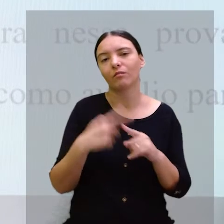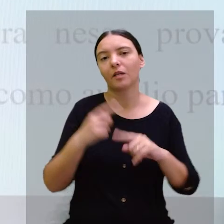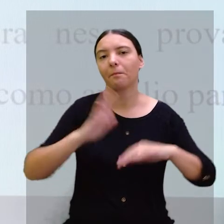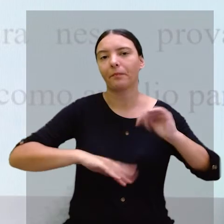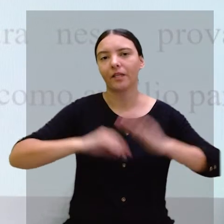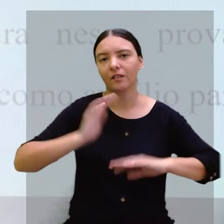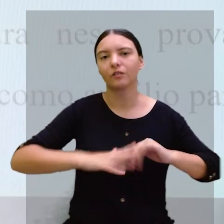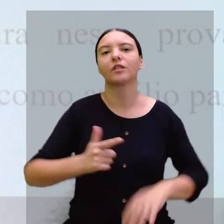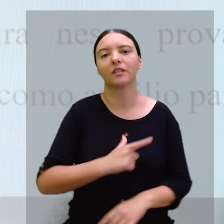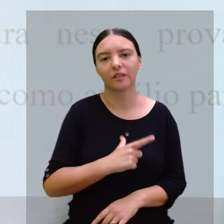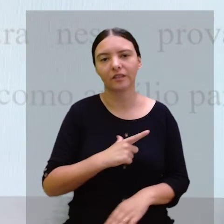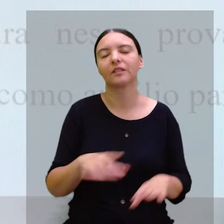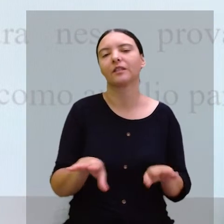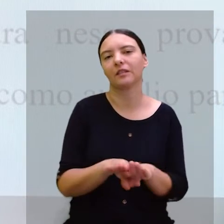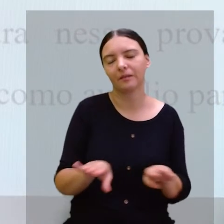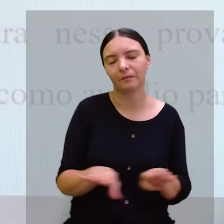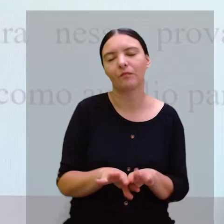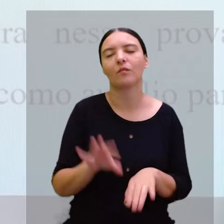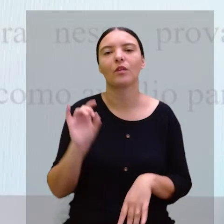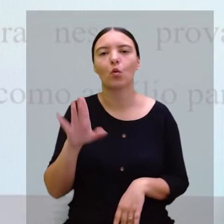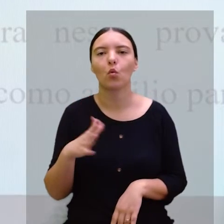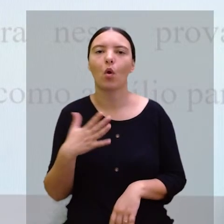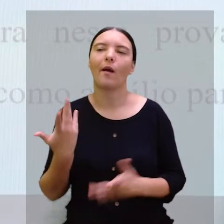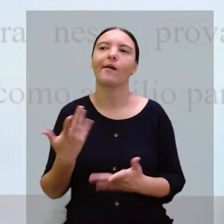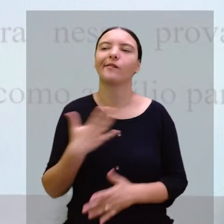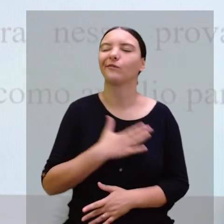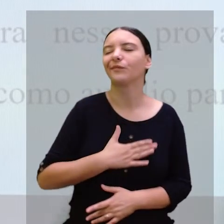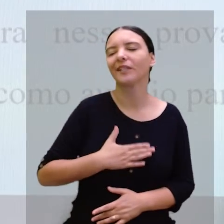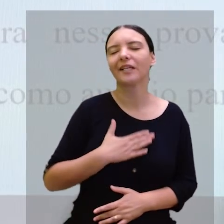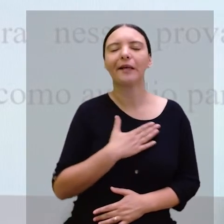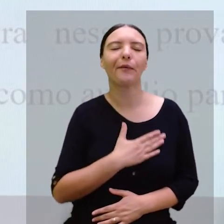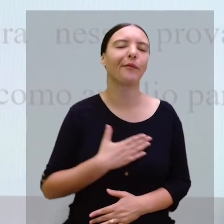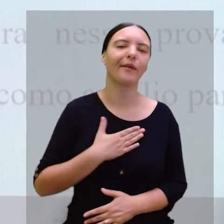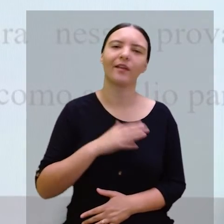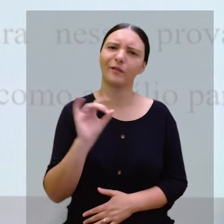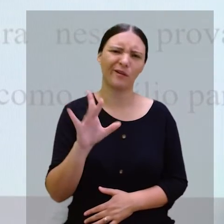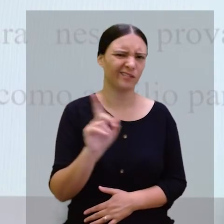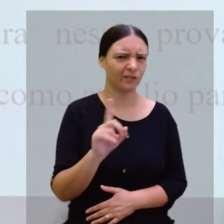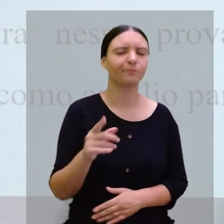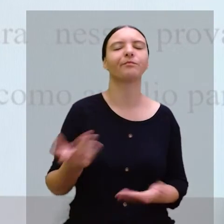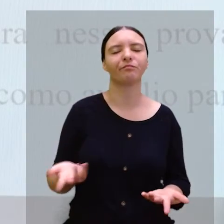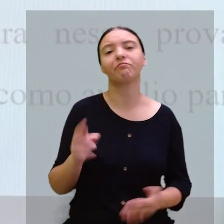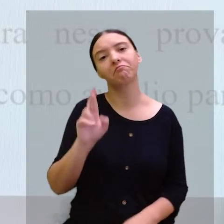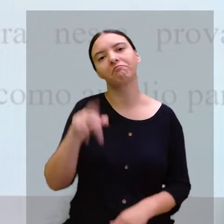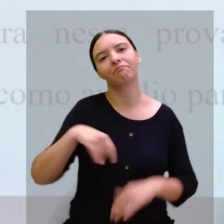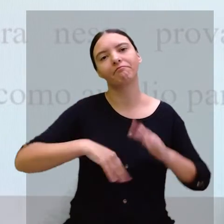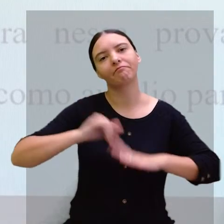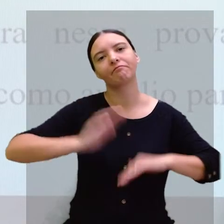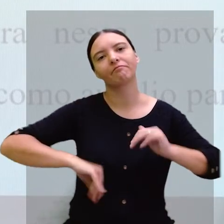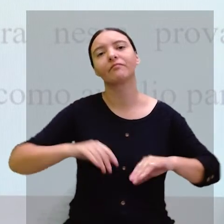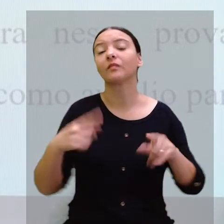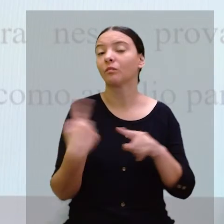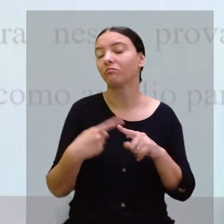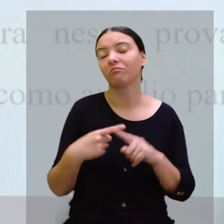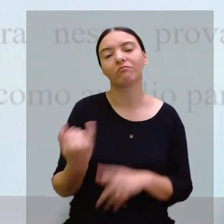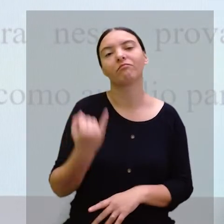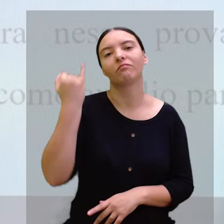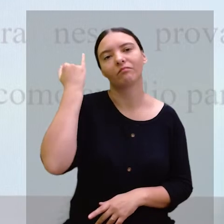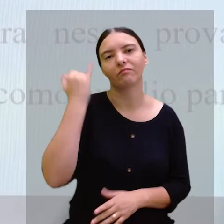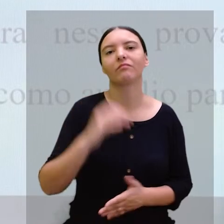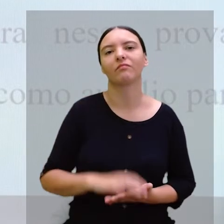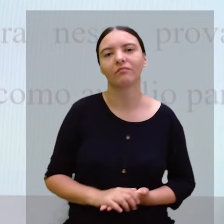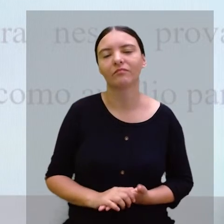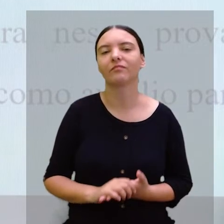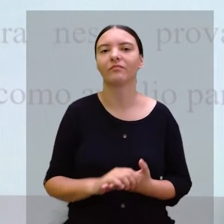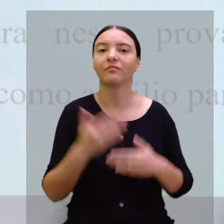prática também. Não só essa finalidade utópica do prazer e tudo mais, né? Então essa é uma razão bem prática, porque é importante